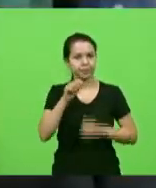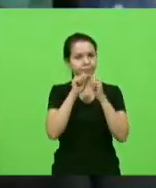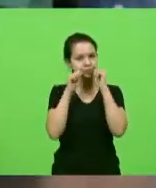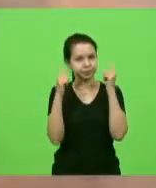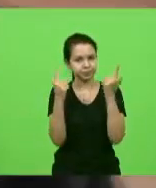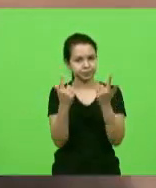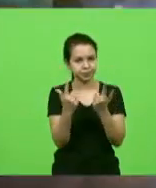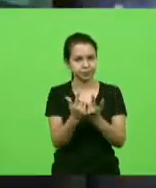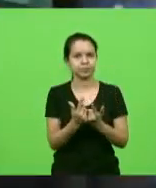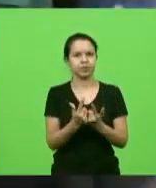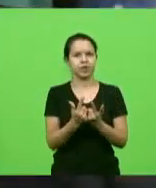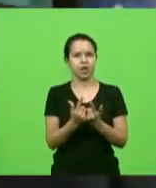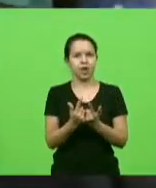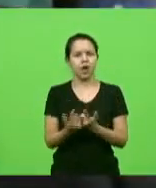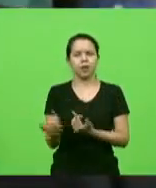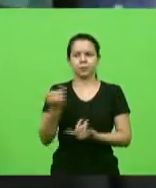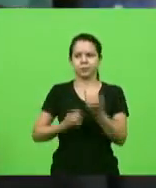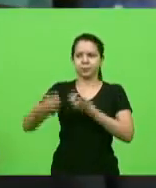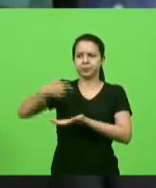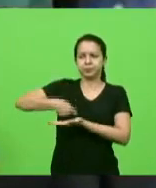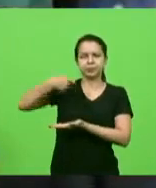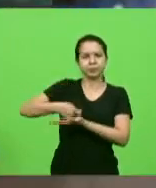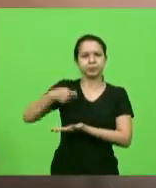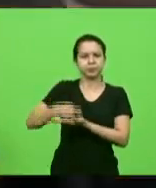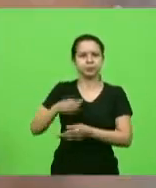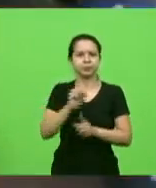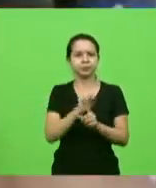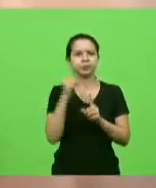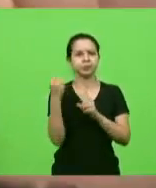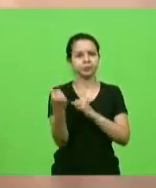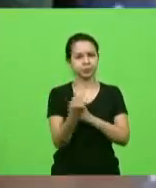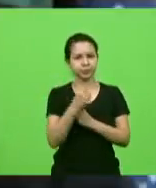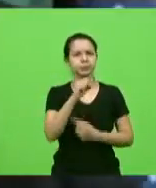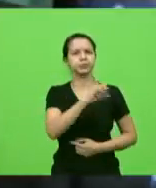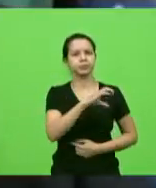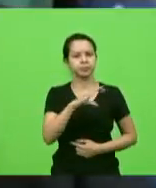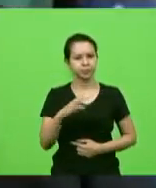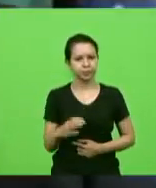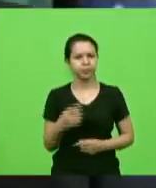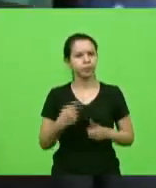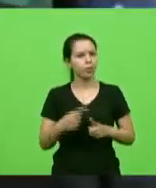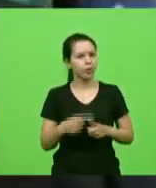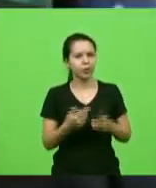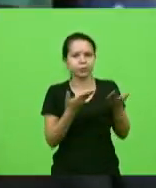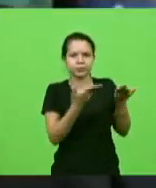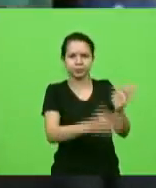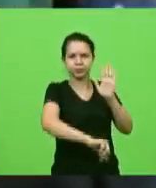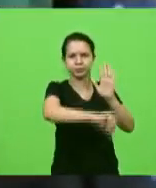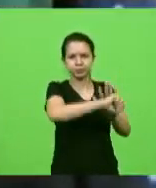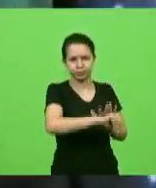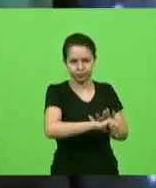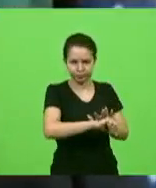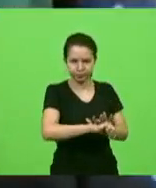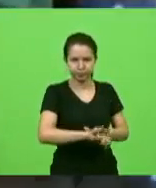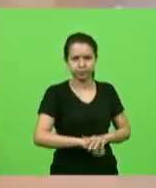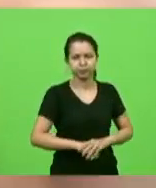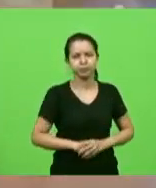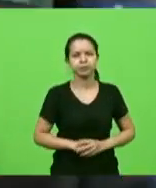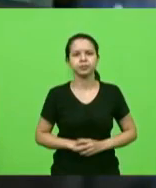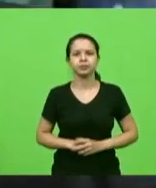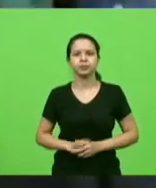Desafios que recebemos inúmeras cobranças da sociedade inexplicável em cima desta lamentável criminosa alteração